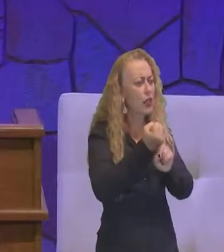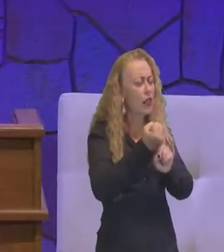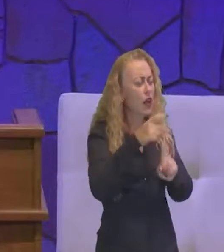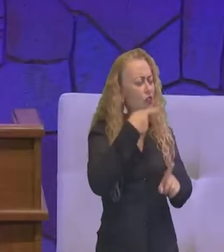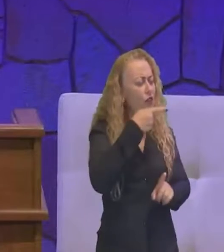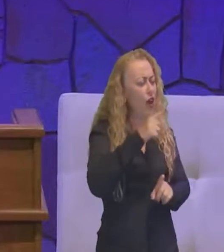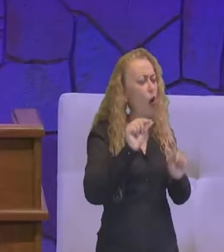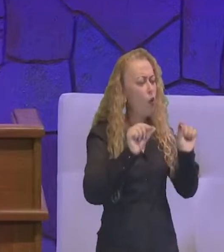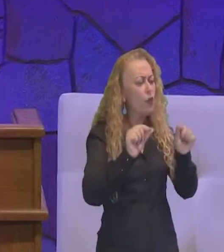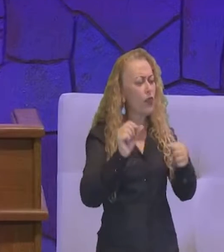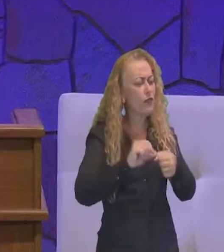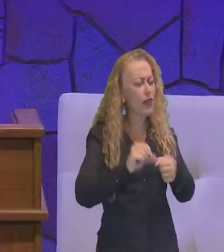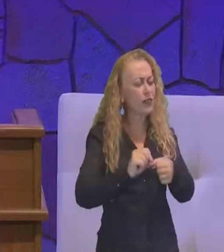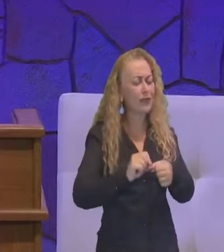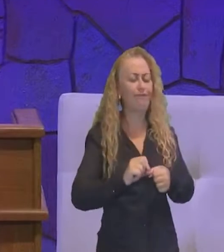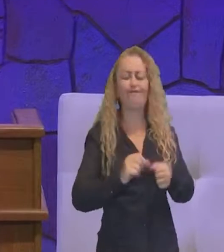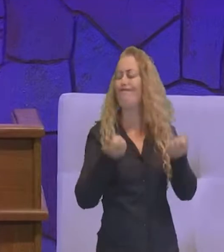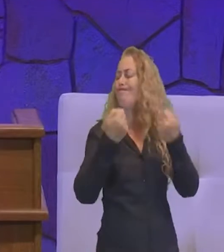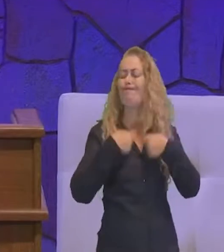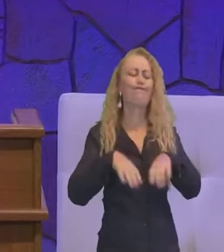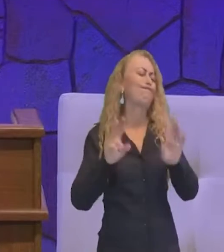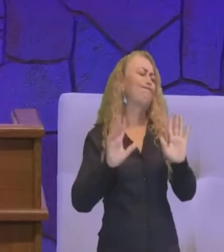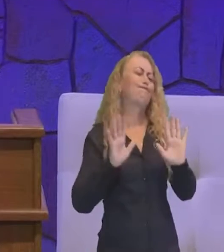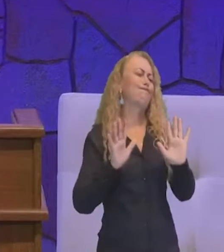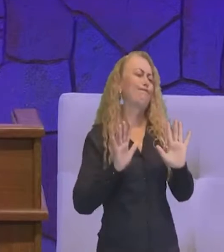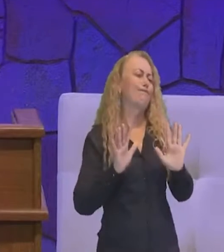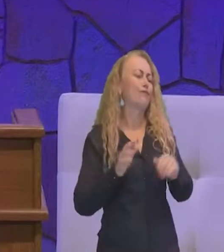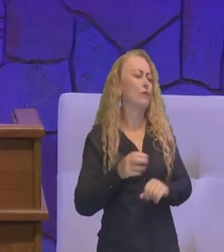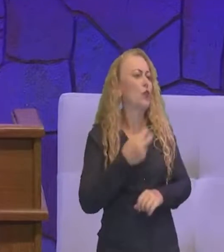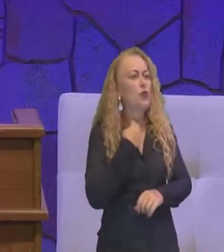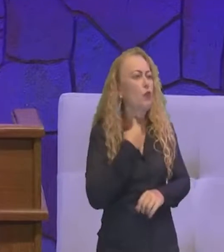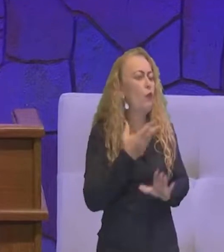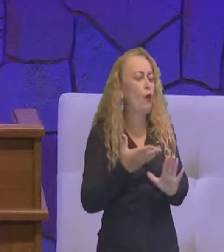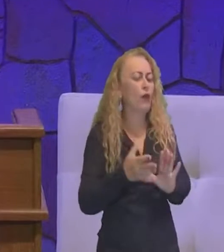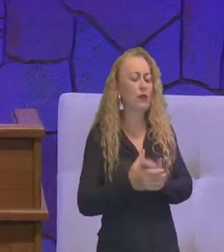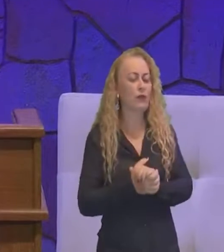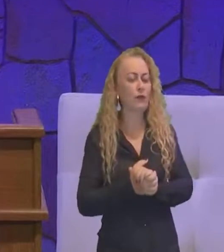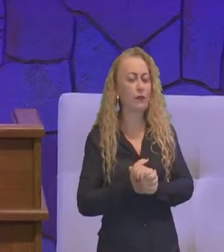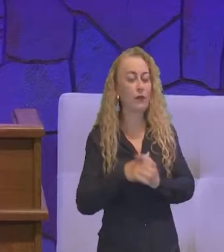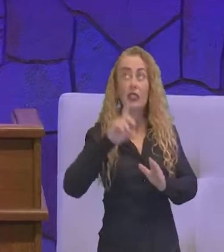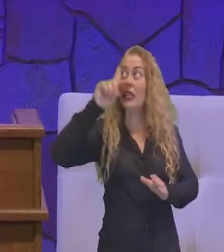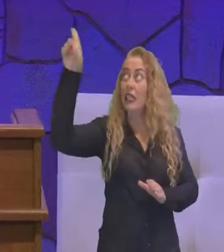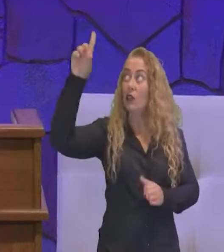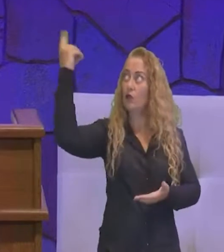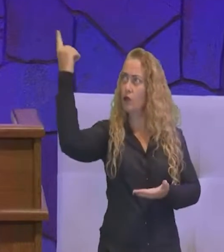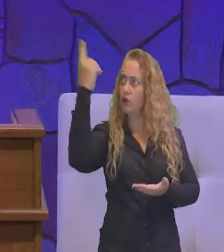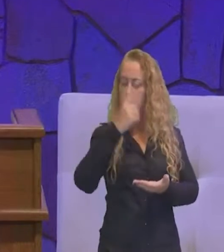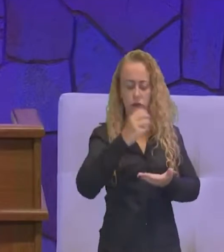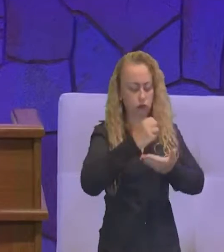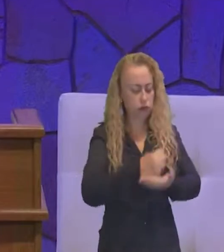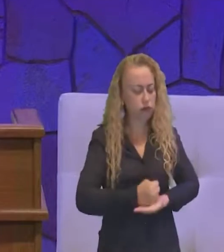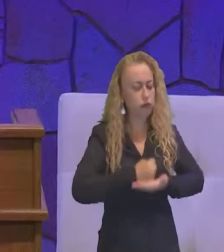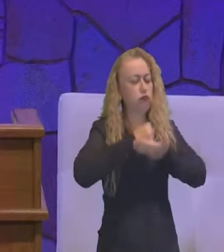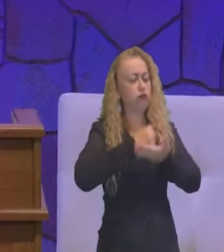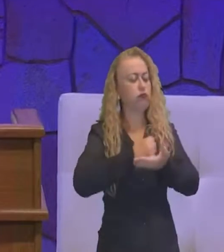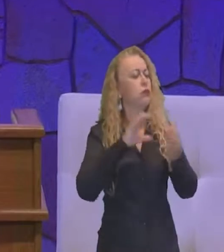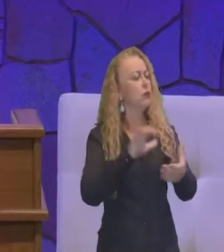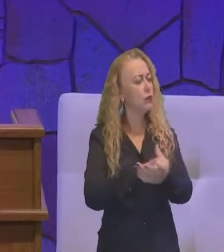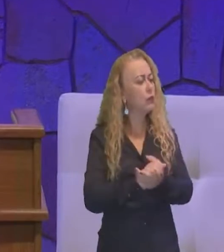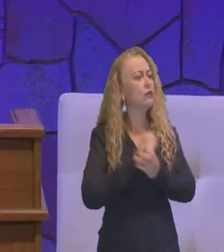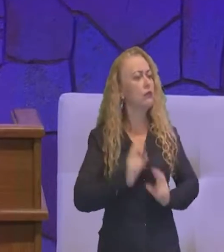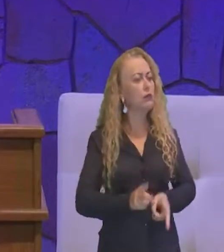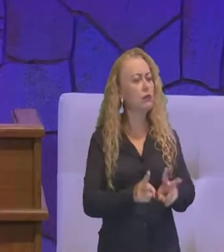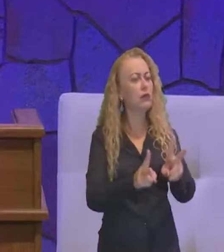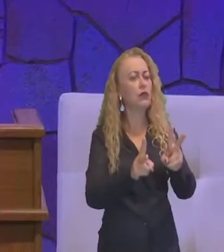Cristo, nosso Senhor e Salvador, para sustentar e abençoar os nossos casamentos. Se